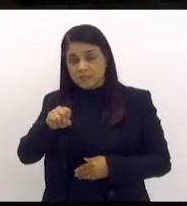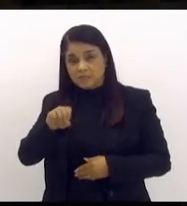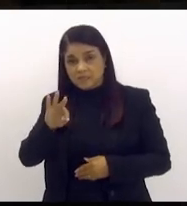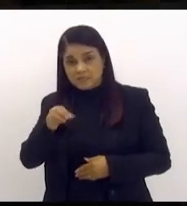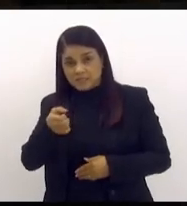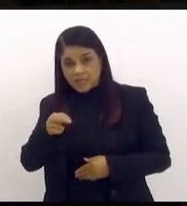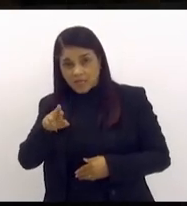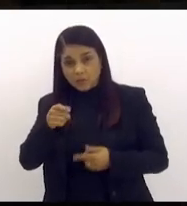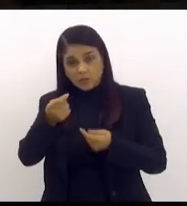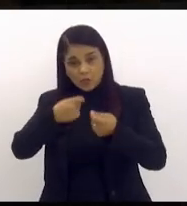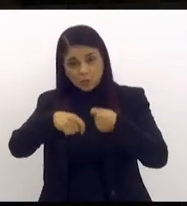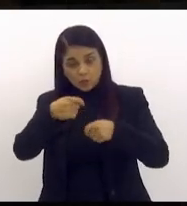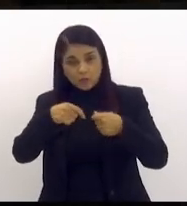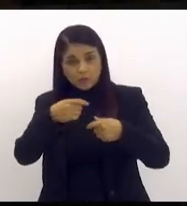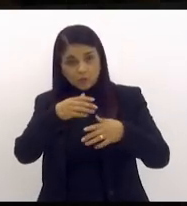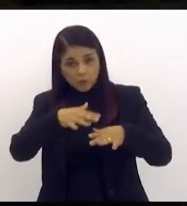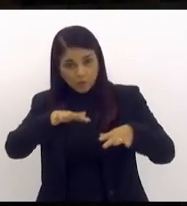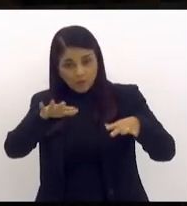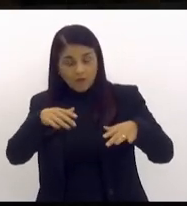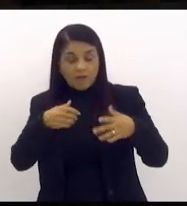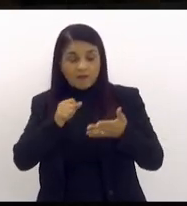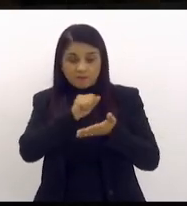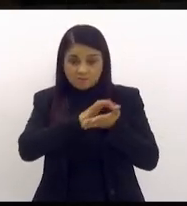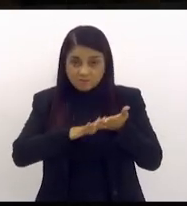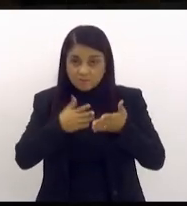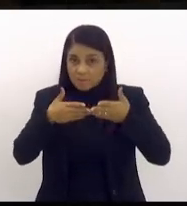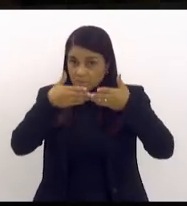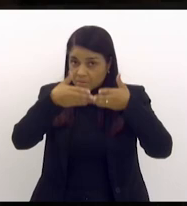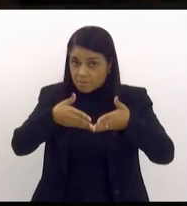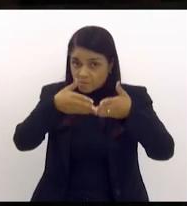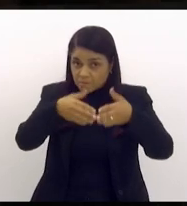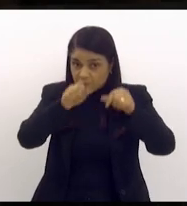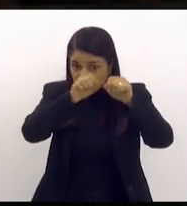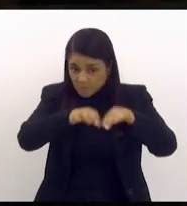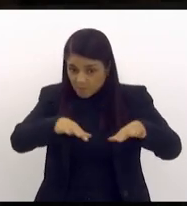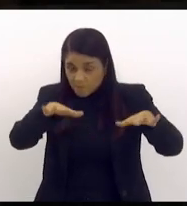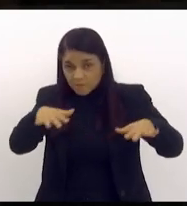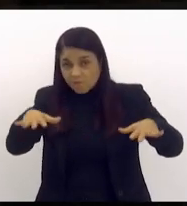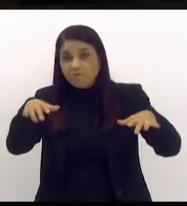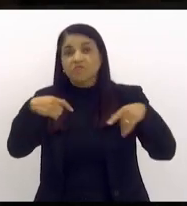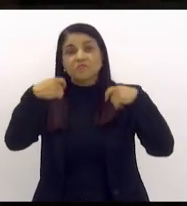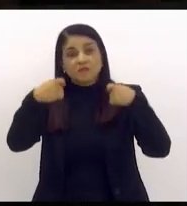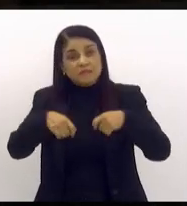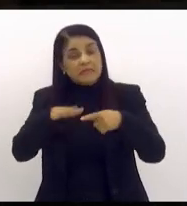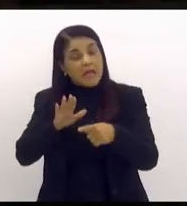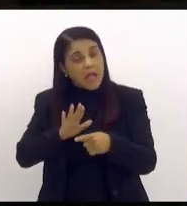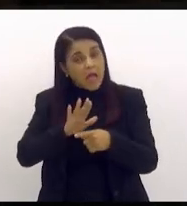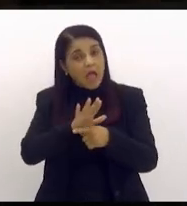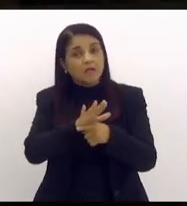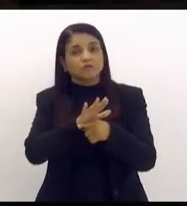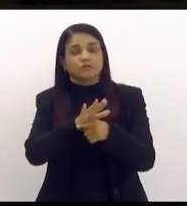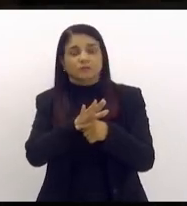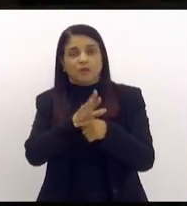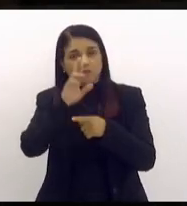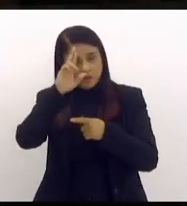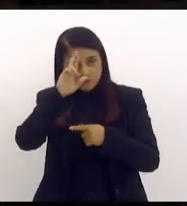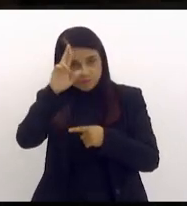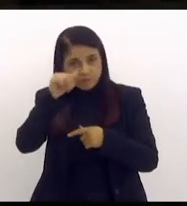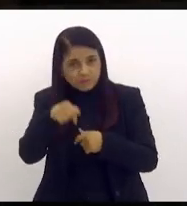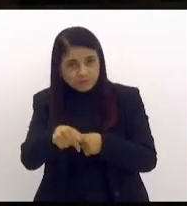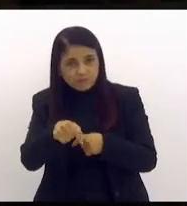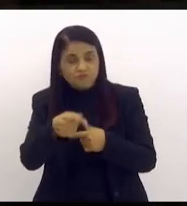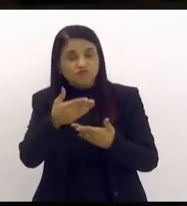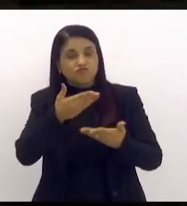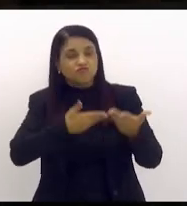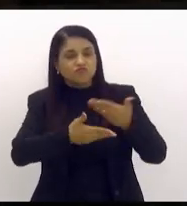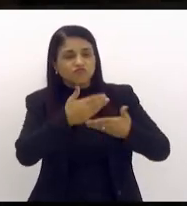que as atividades que acontecem no mar precisam ter é alguém que possa ajudar eh no diálogo com todas as